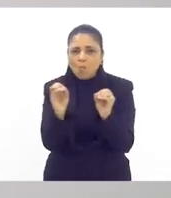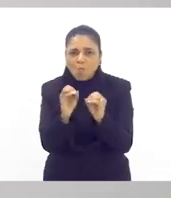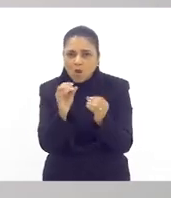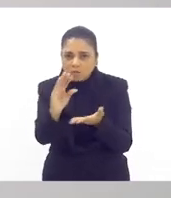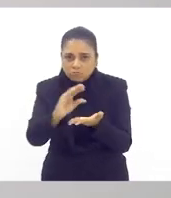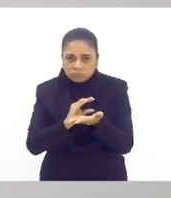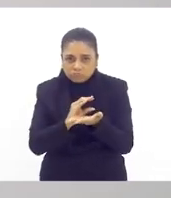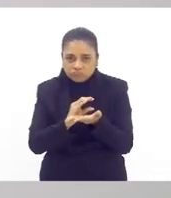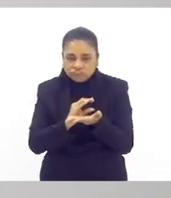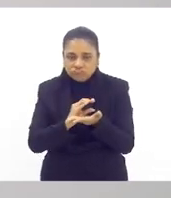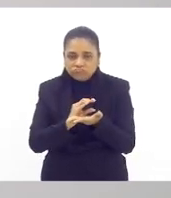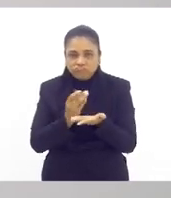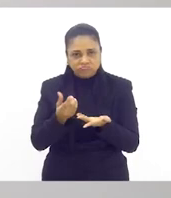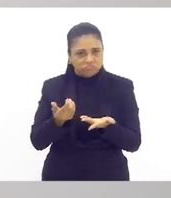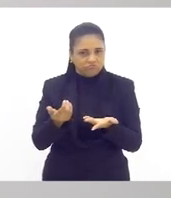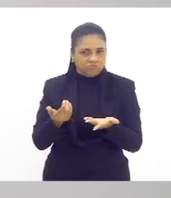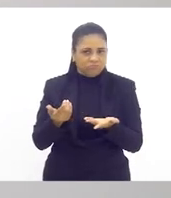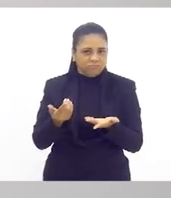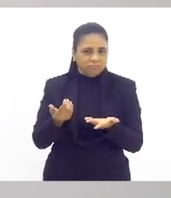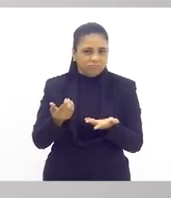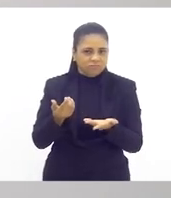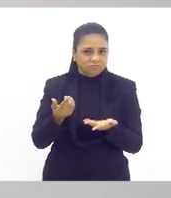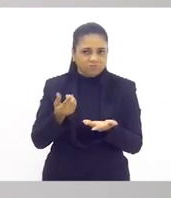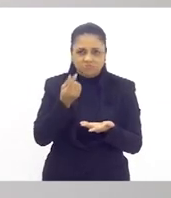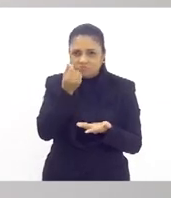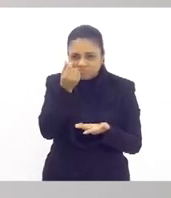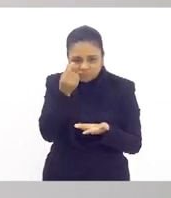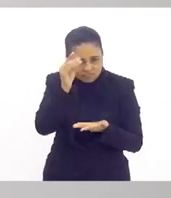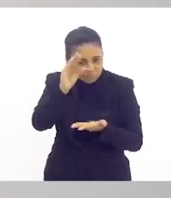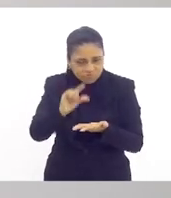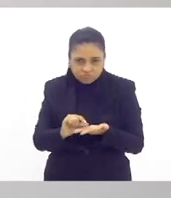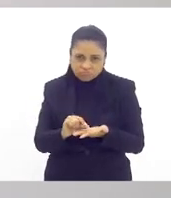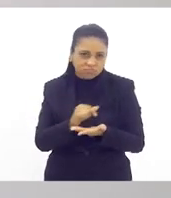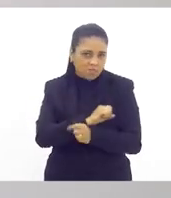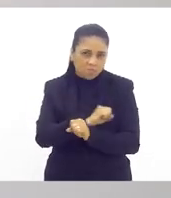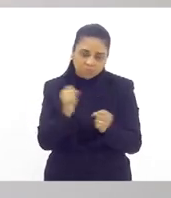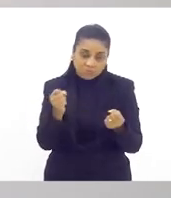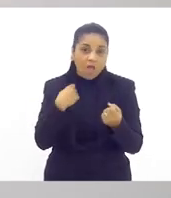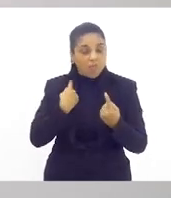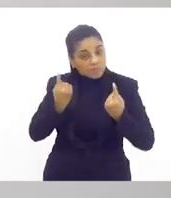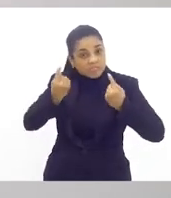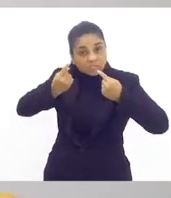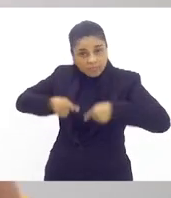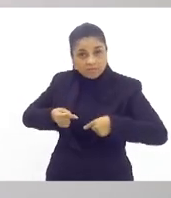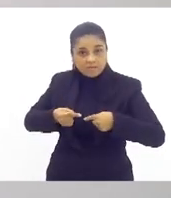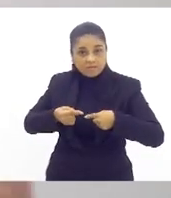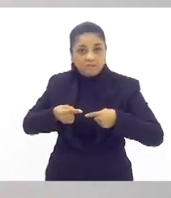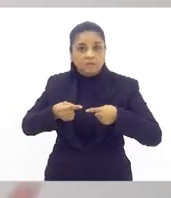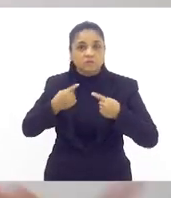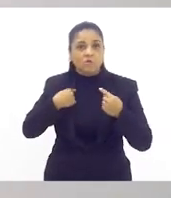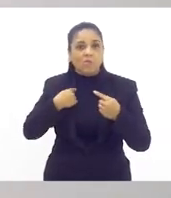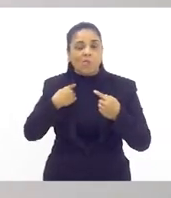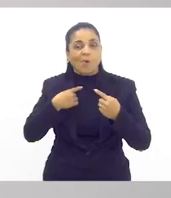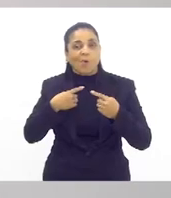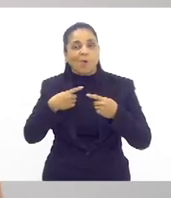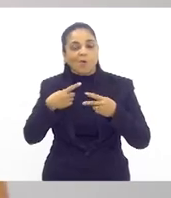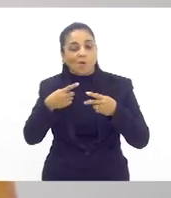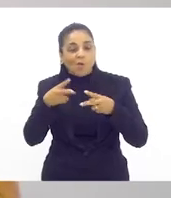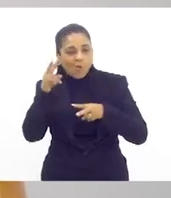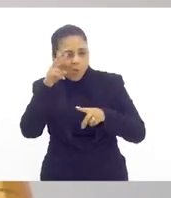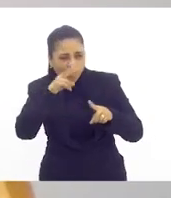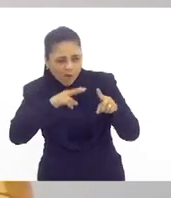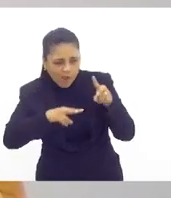muito baixo investimento Então essa é esse é um grande desafio olhar para construção dos nossos planos de